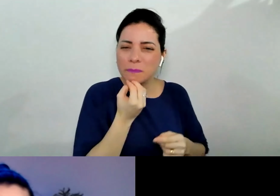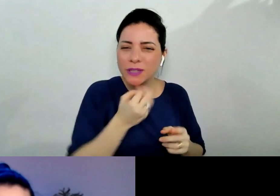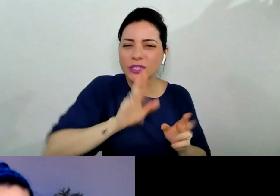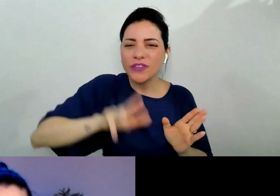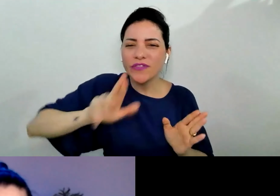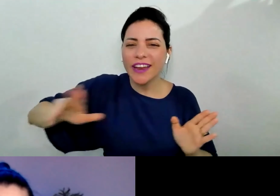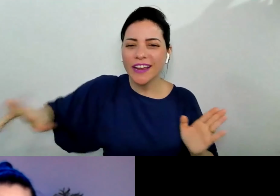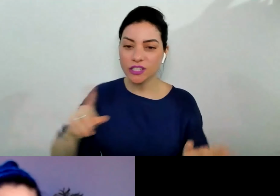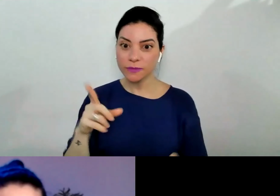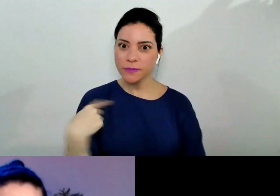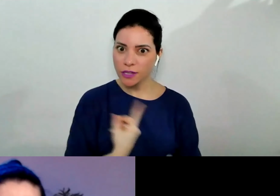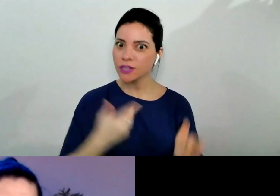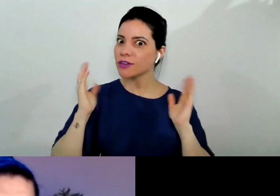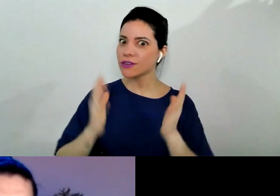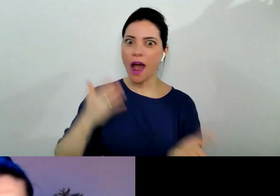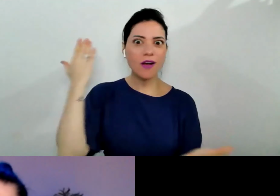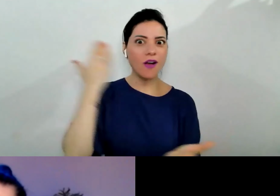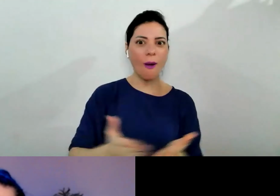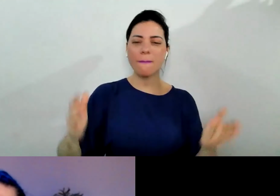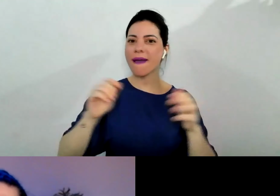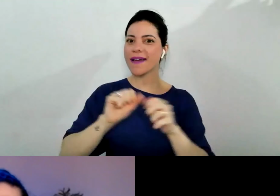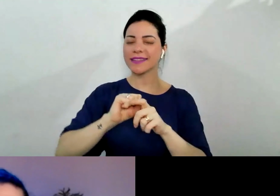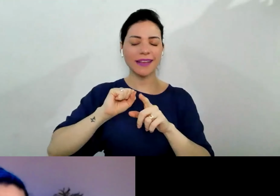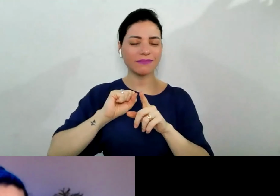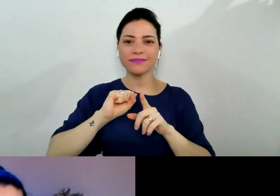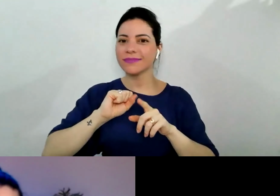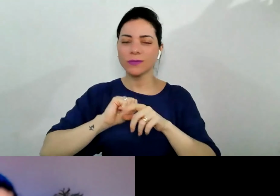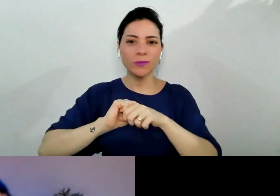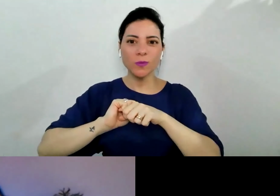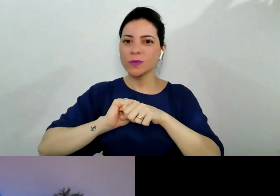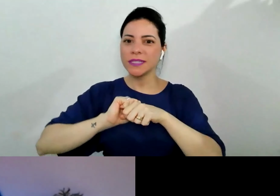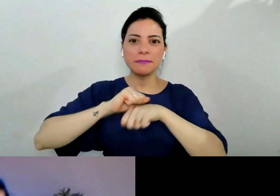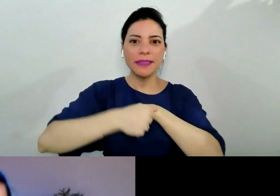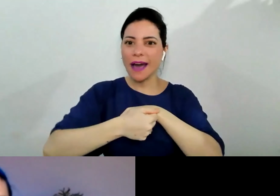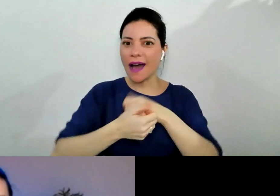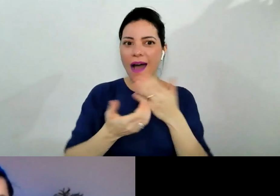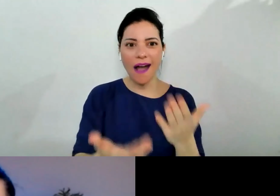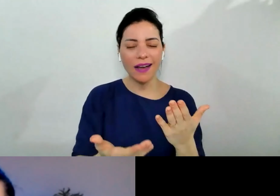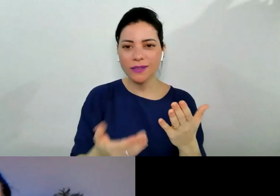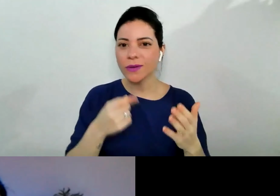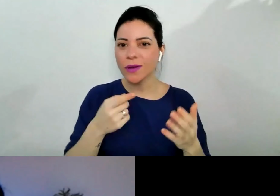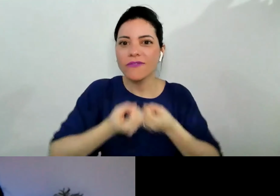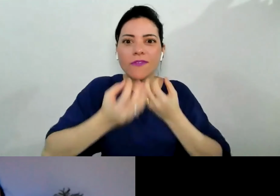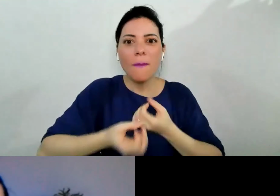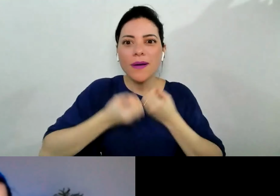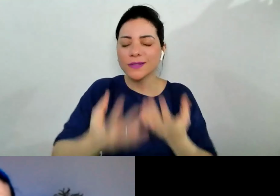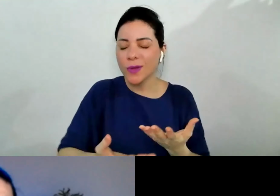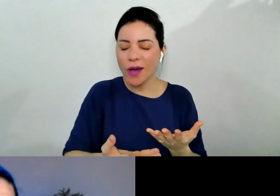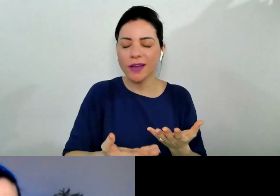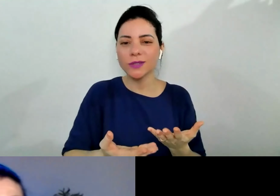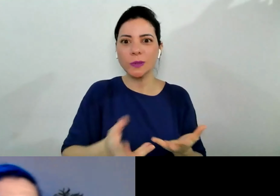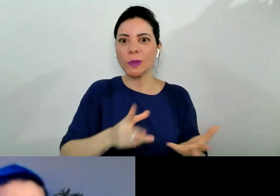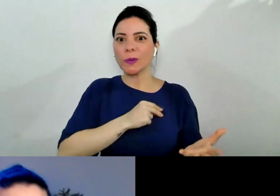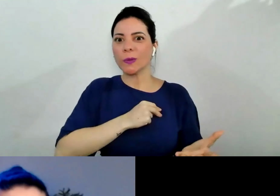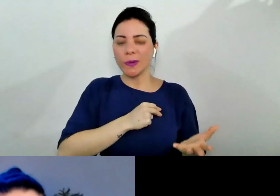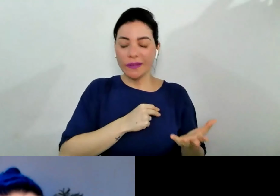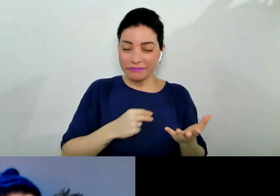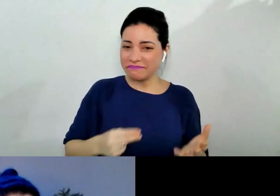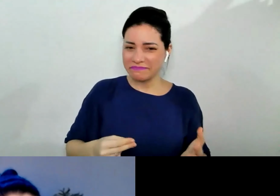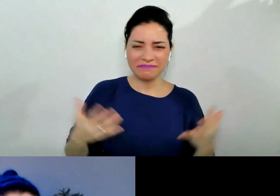e a gente já começa o seminário com essas informações todas que foram sensacionais